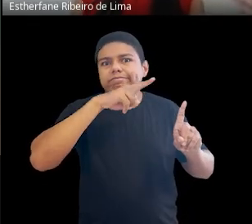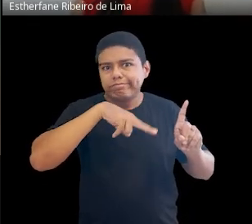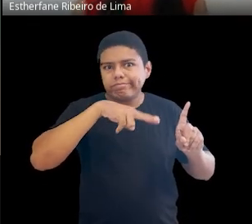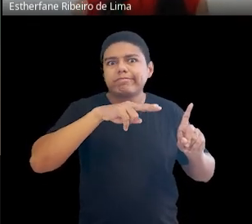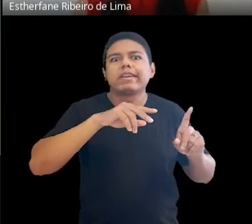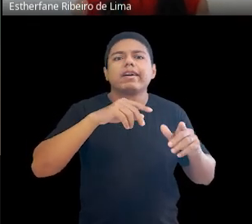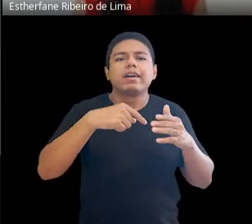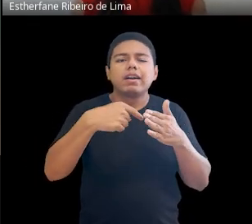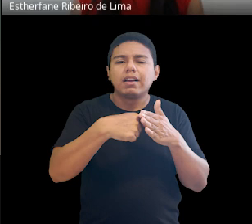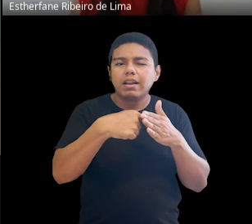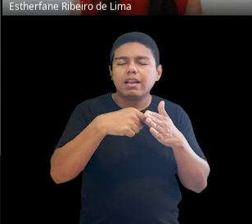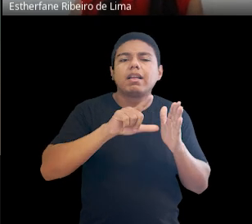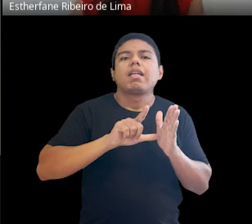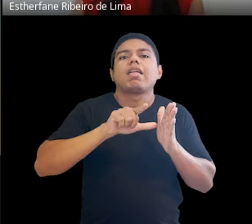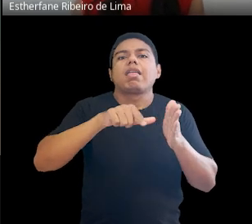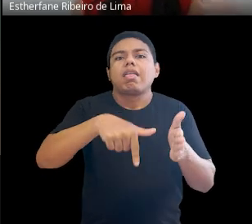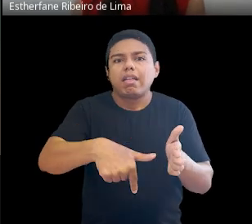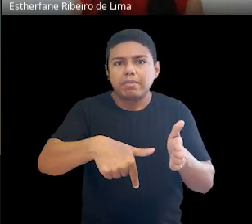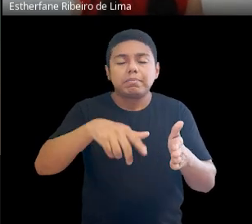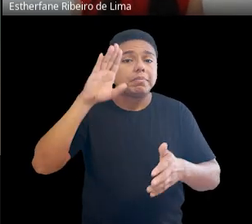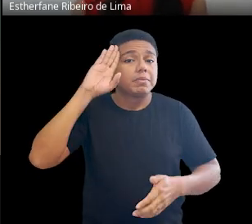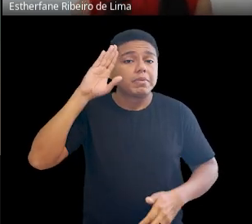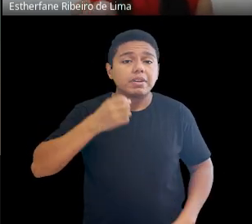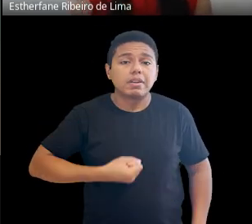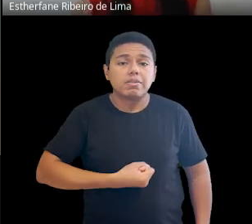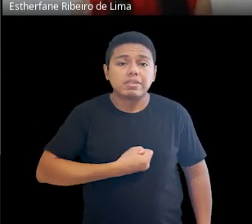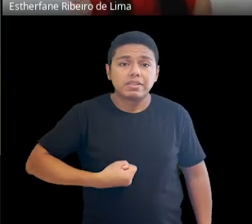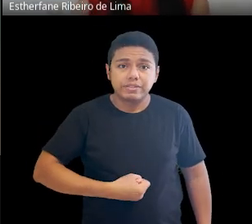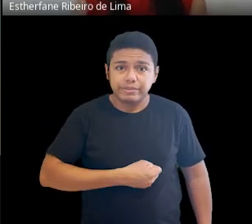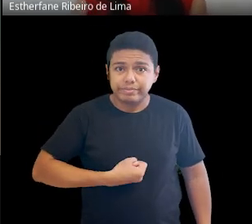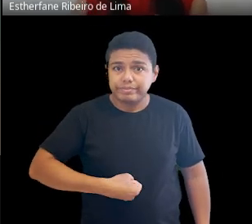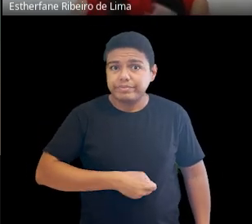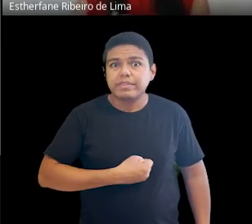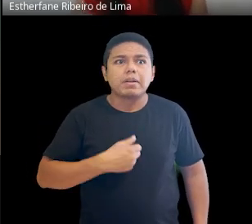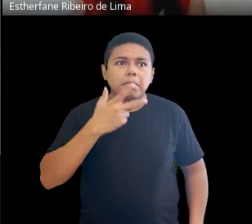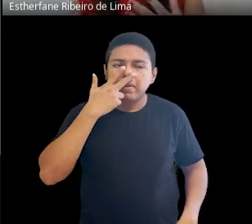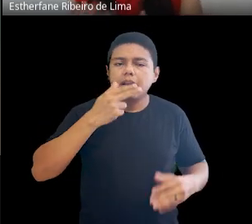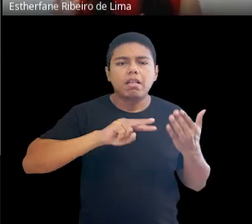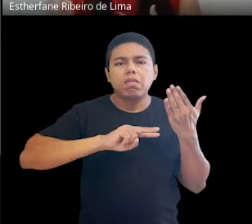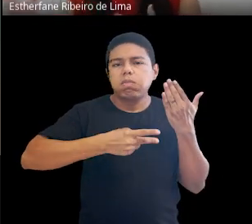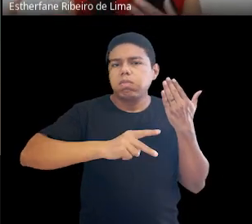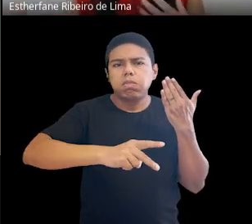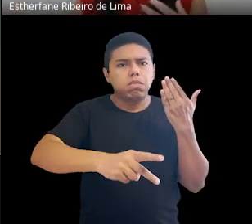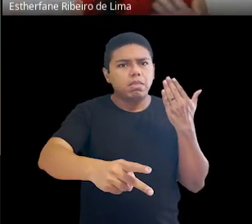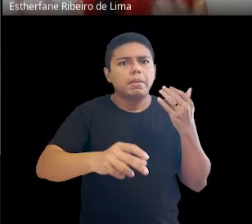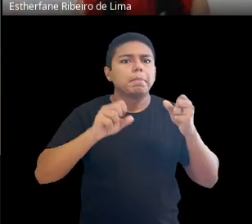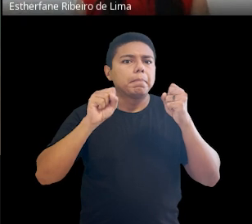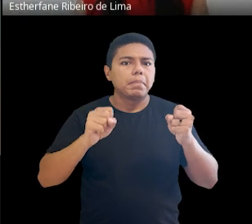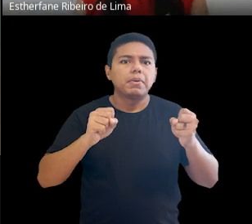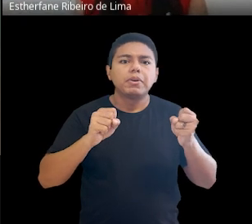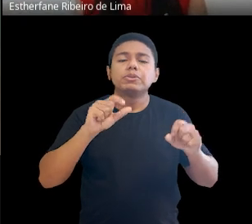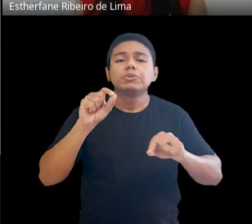os exames eles vão ser realizados, e principalmente a ultrassom, ou seja, gerando uma cascata, que pode levar finalmente a